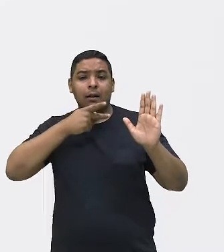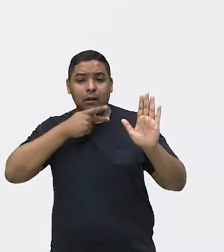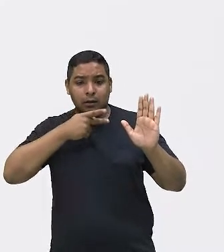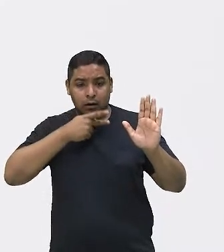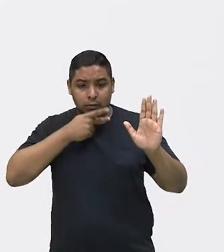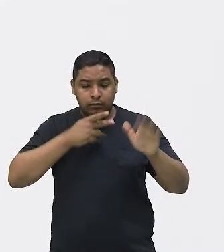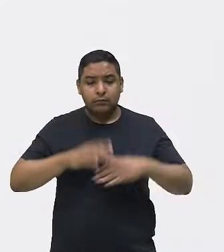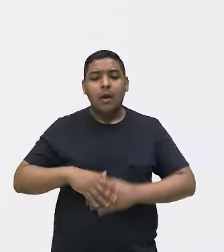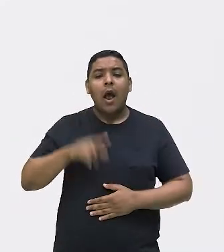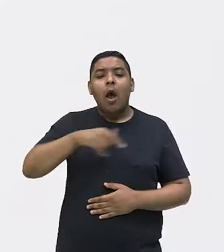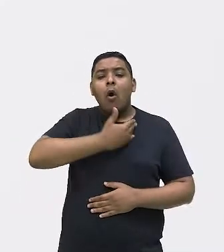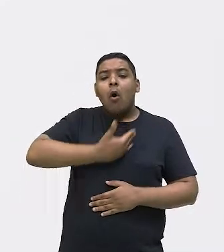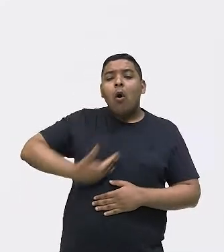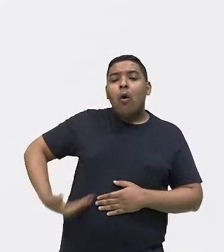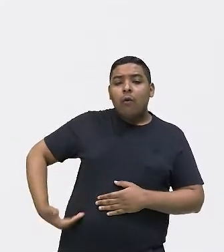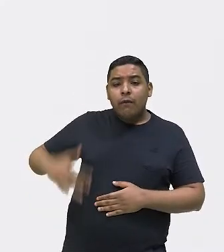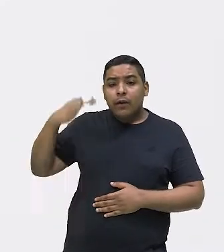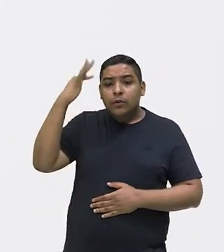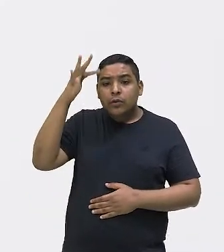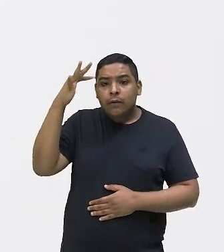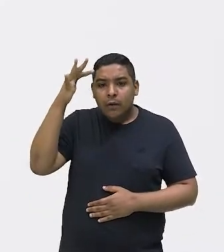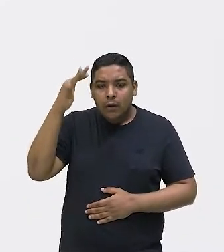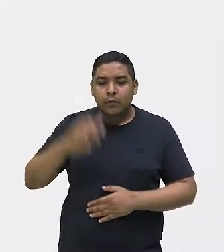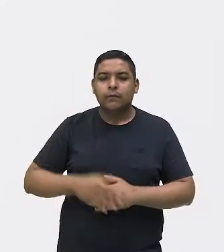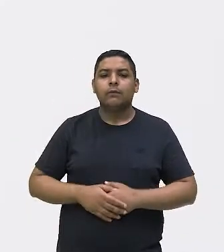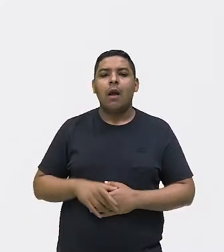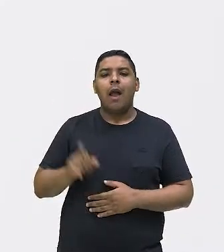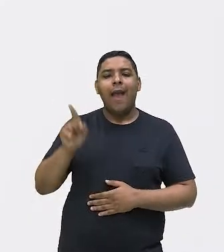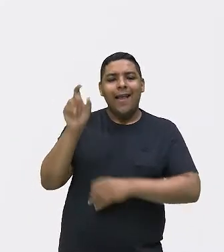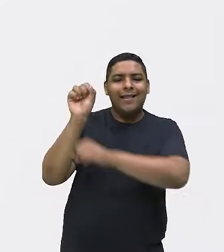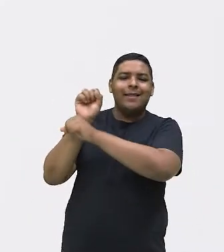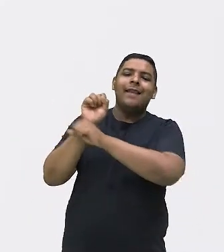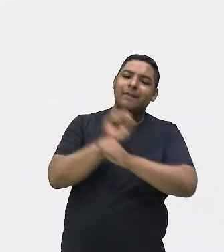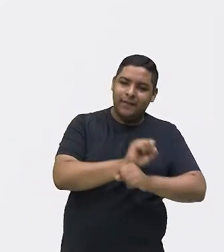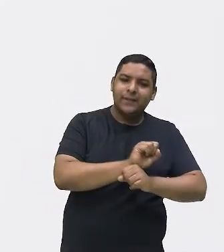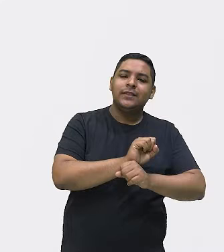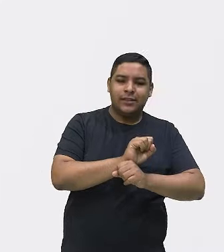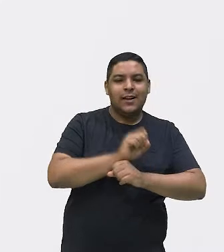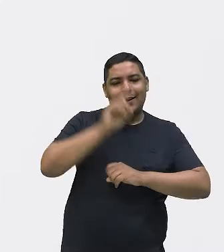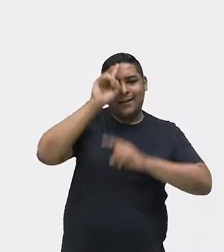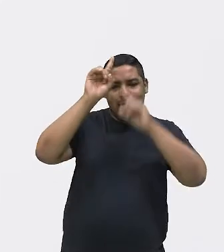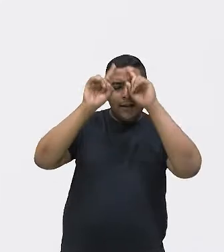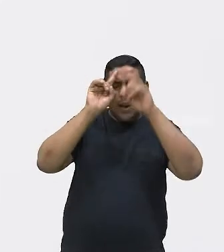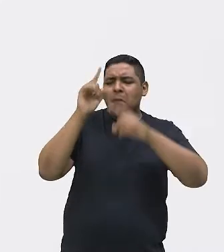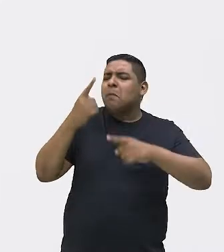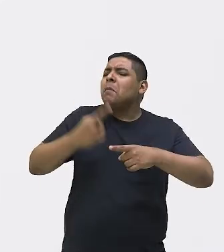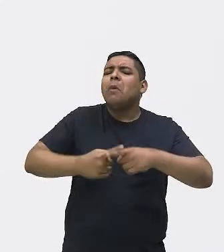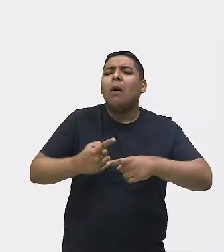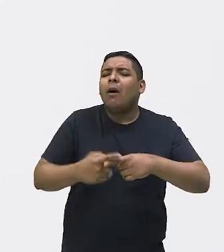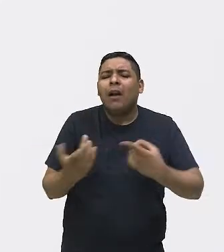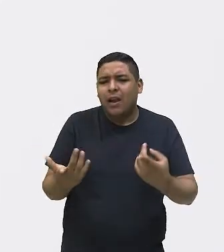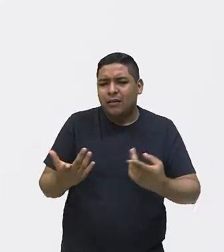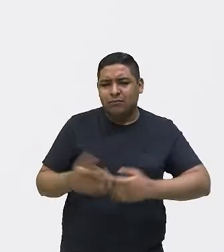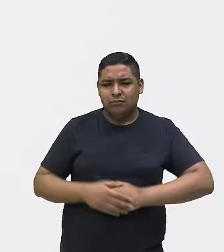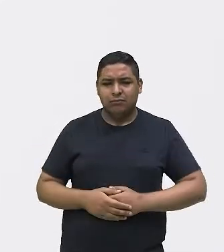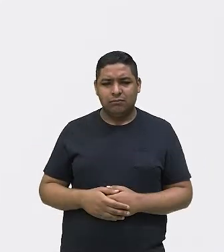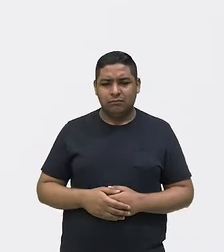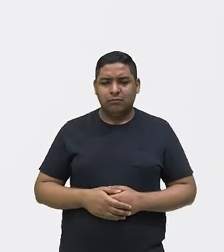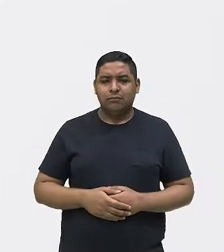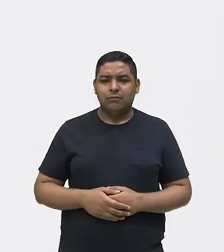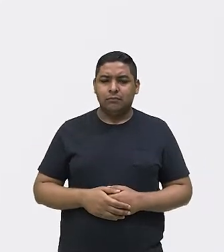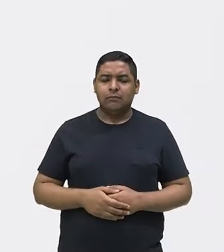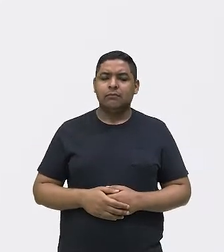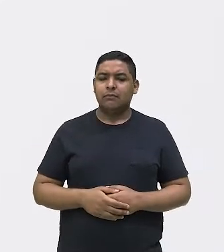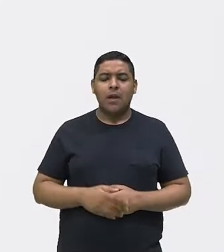governo de filósofos. Ele defendia essa proposta, né? Por que Platão defendia essa proposta? Vocês